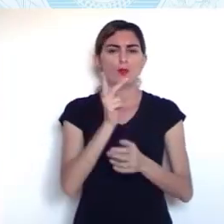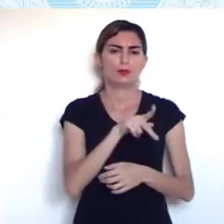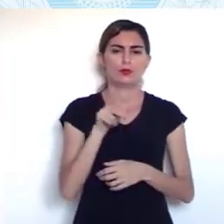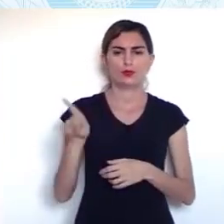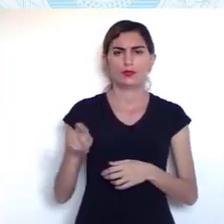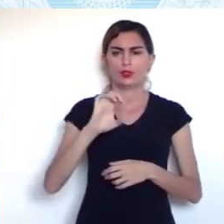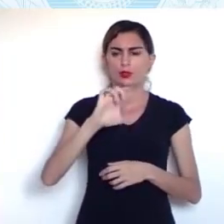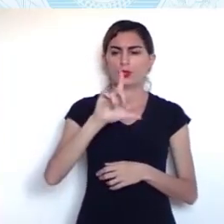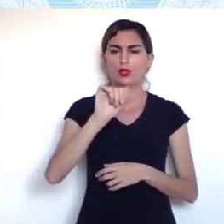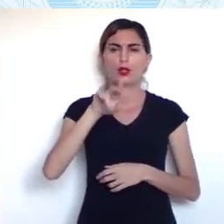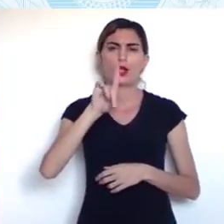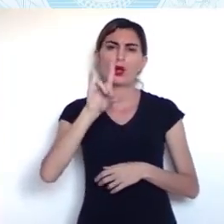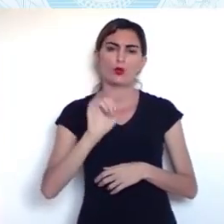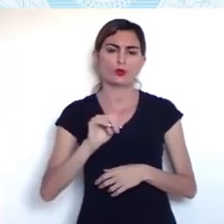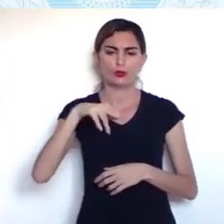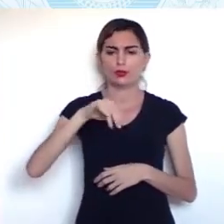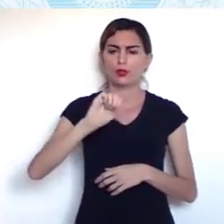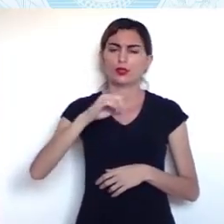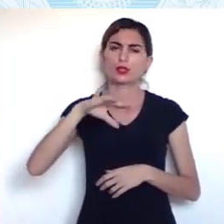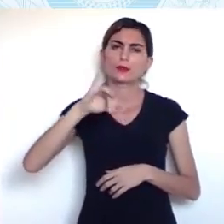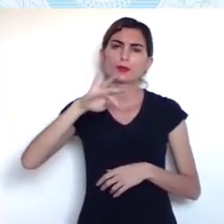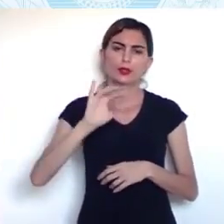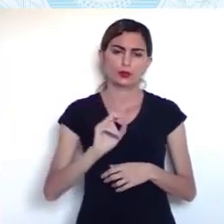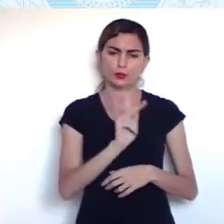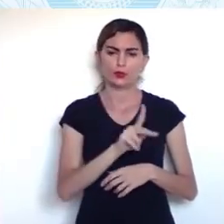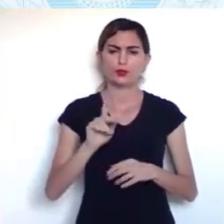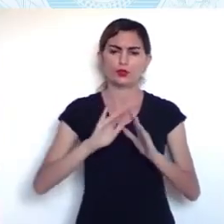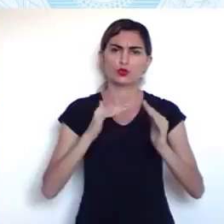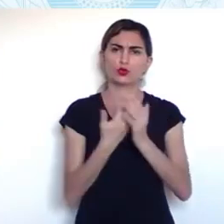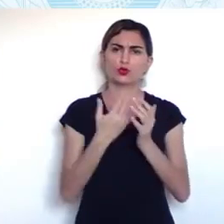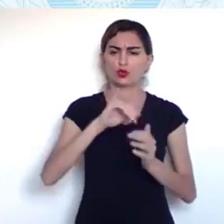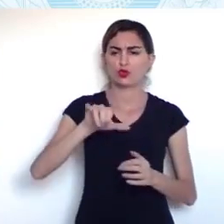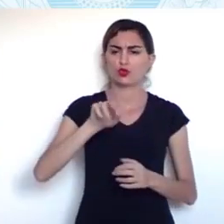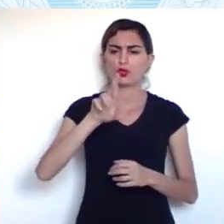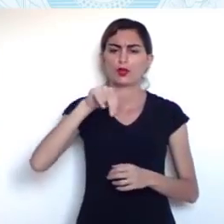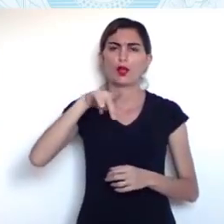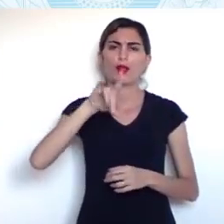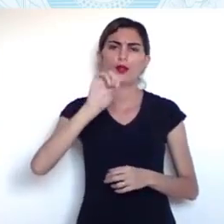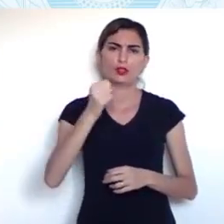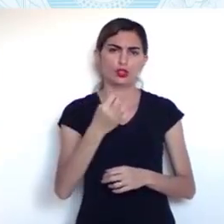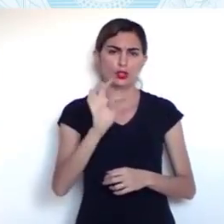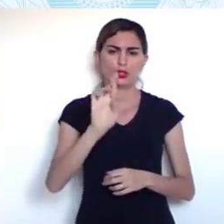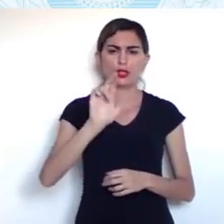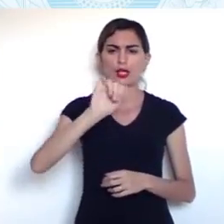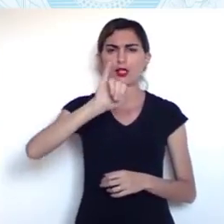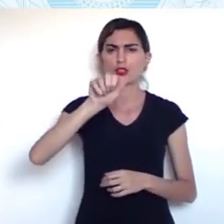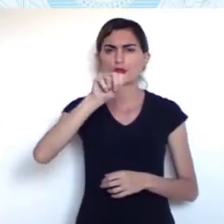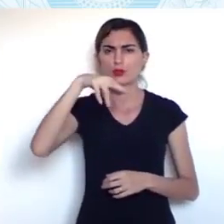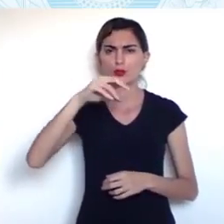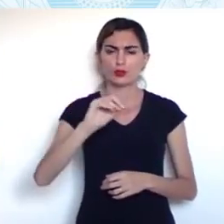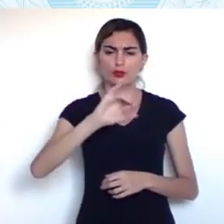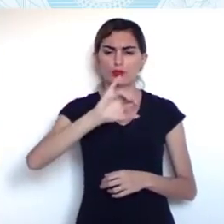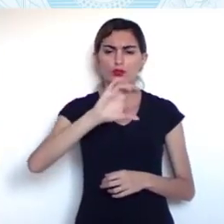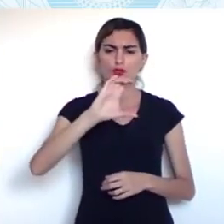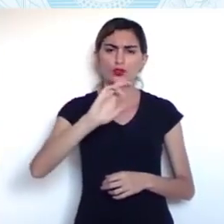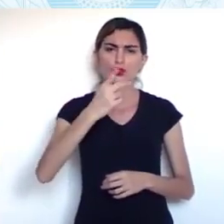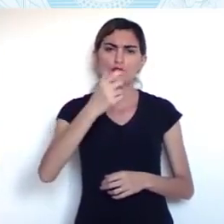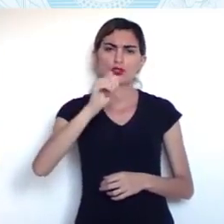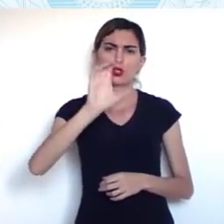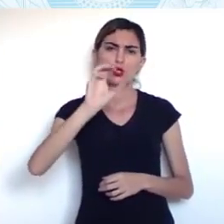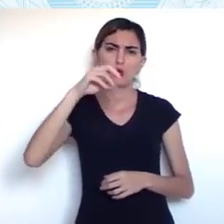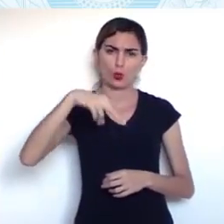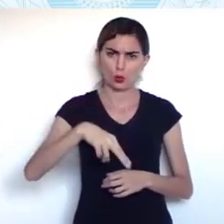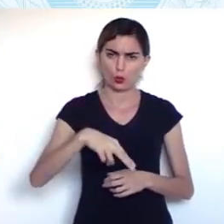sou o professor Cláudio Nascimento, professor da Escola Jornalista Trajano Chacon. O